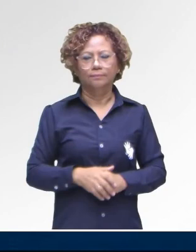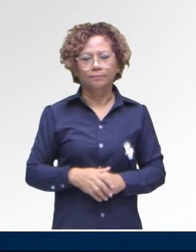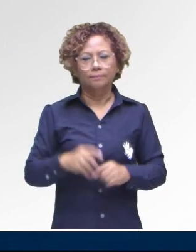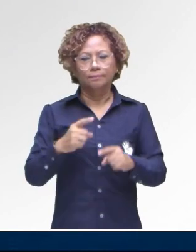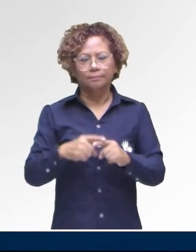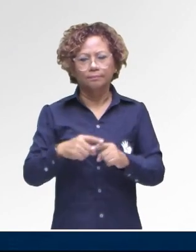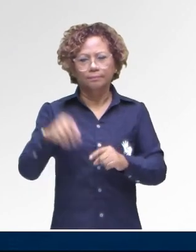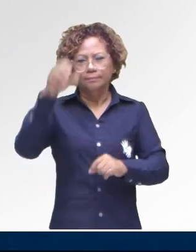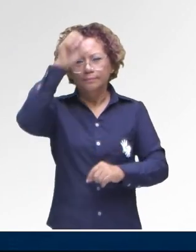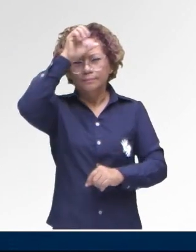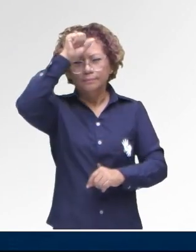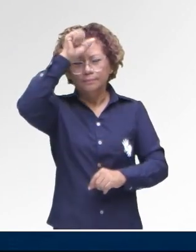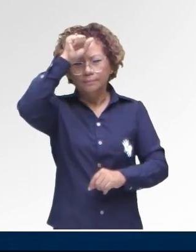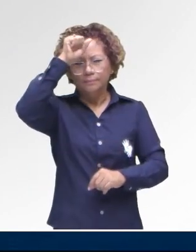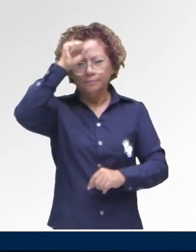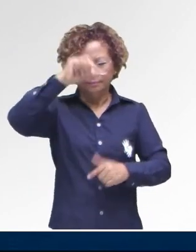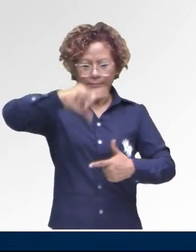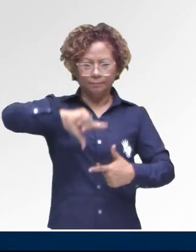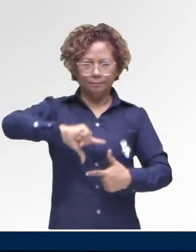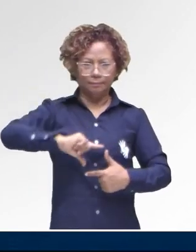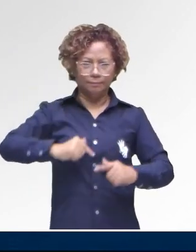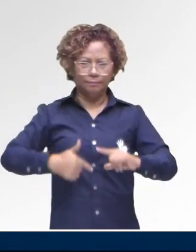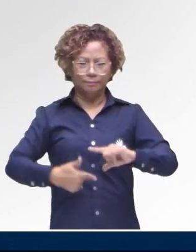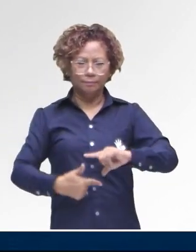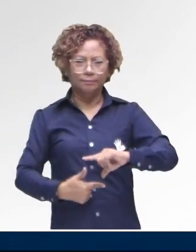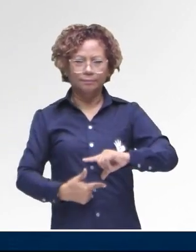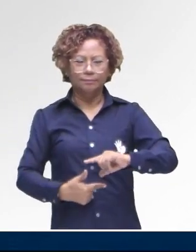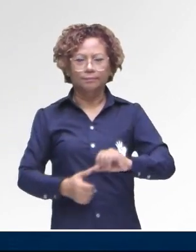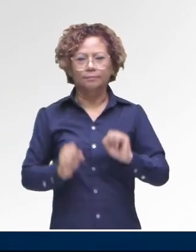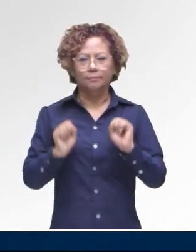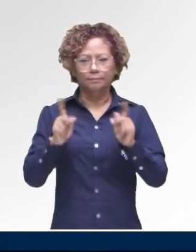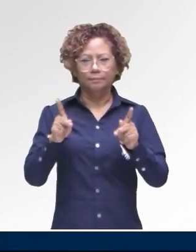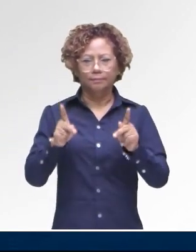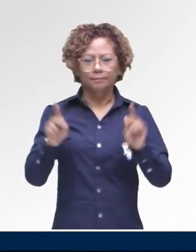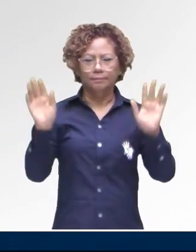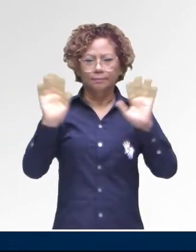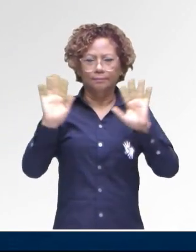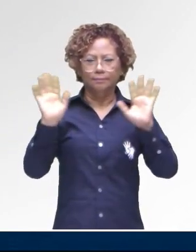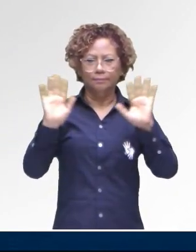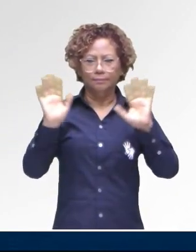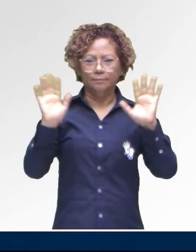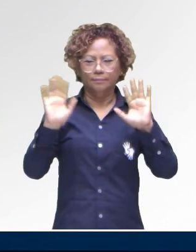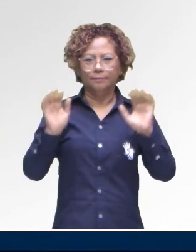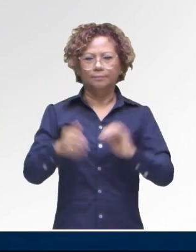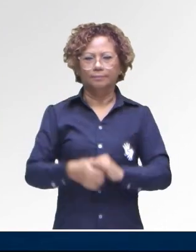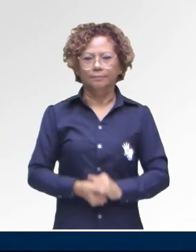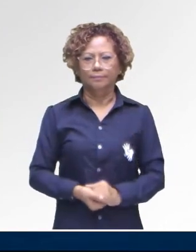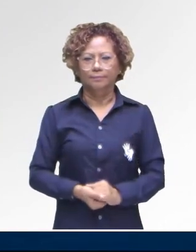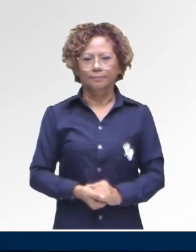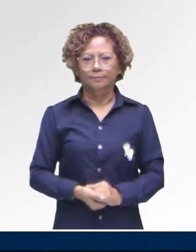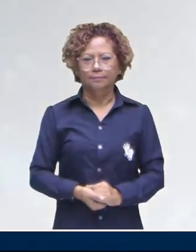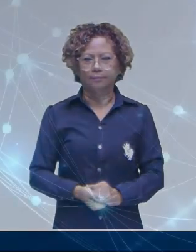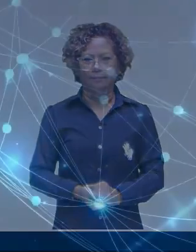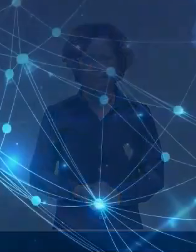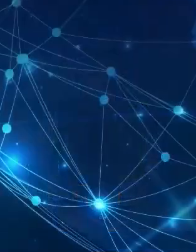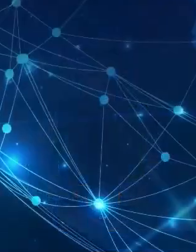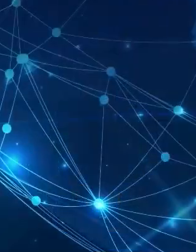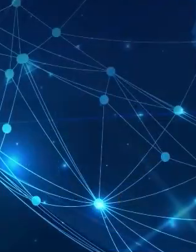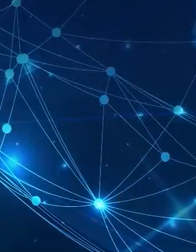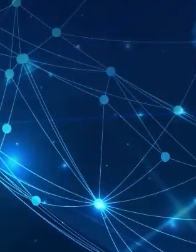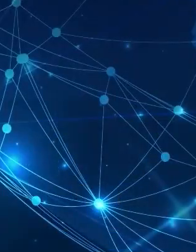geometria. É muito importante compreendermos, tá bom? Então, até a próxima aula. Tchau, tchau a todos.